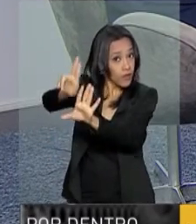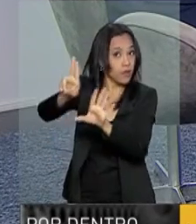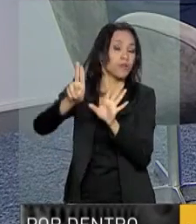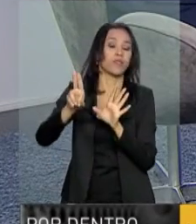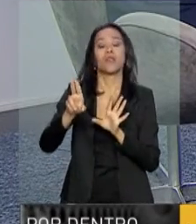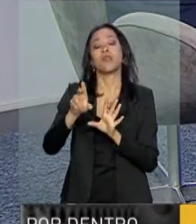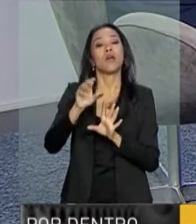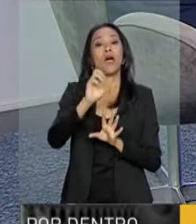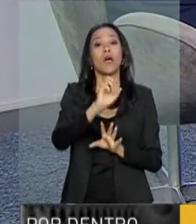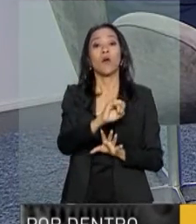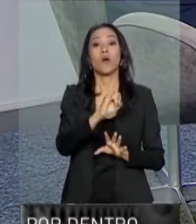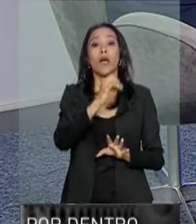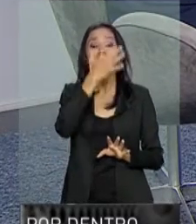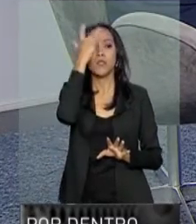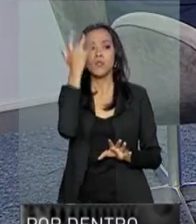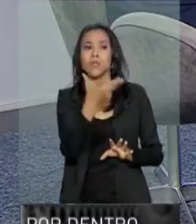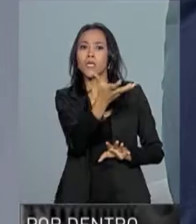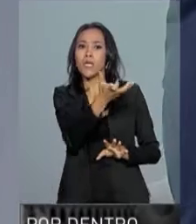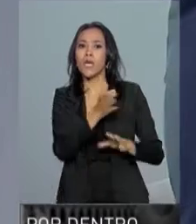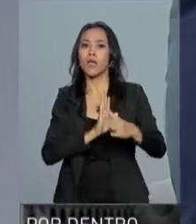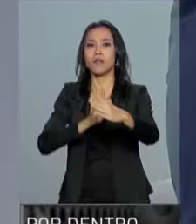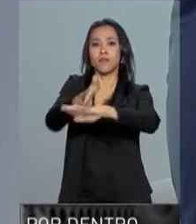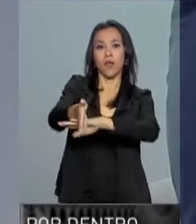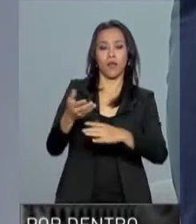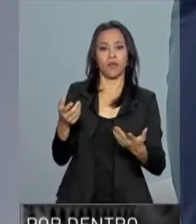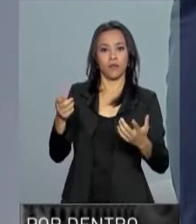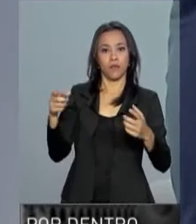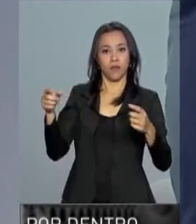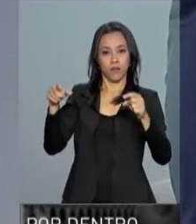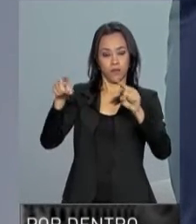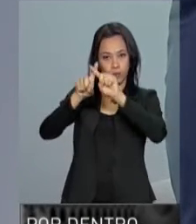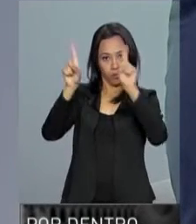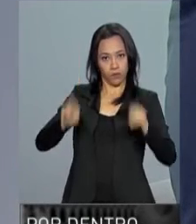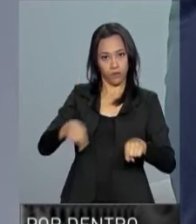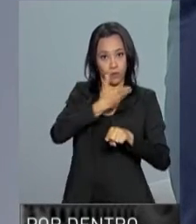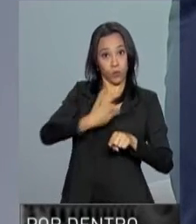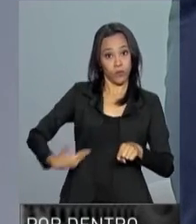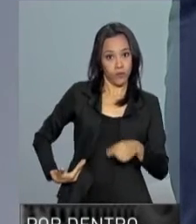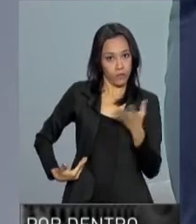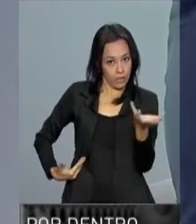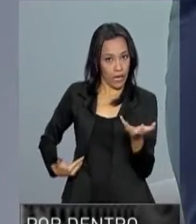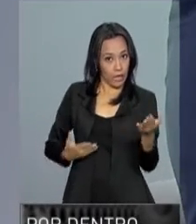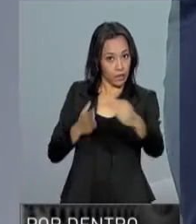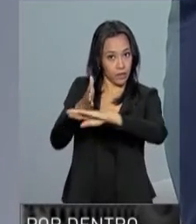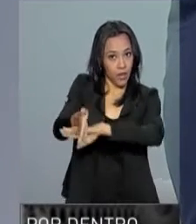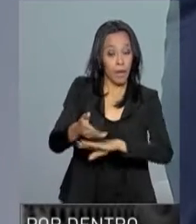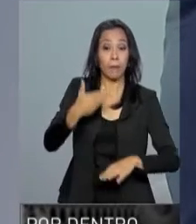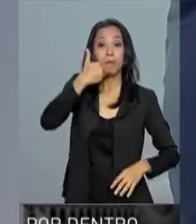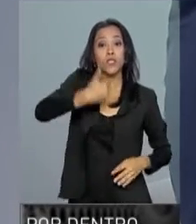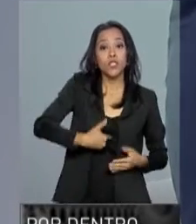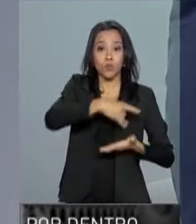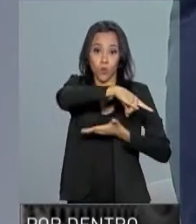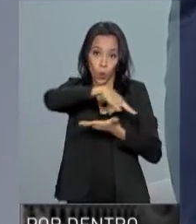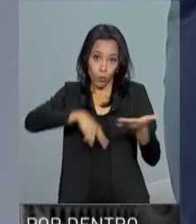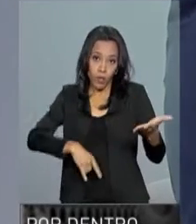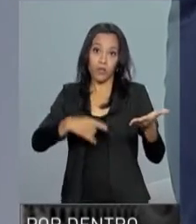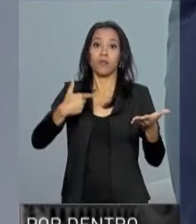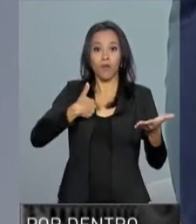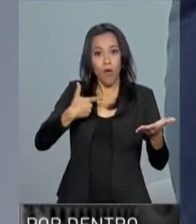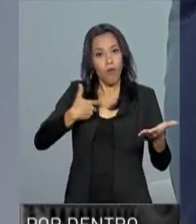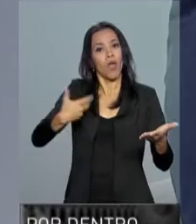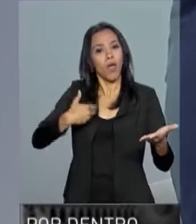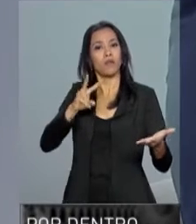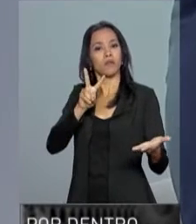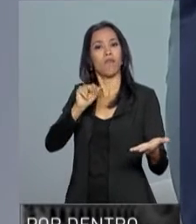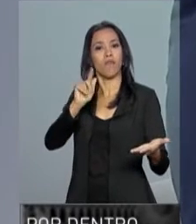mas no caso o postulante ao cargo no serviço público ele ele ao solicitar para que ele faça